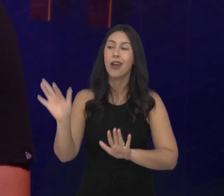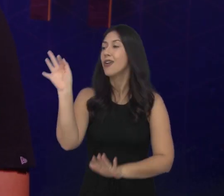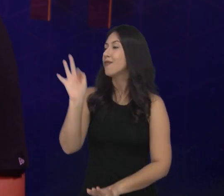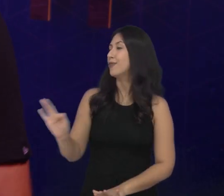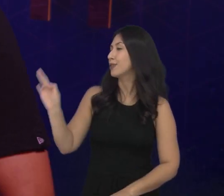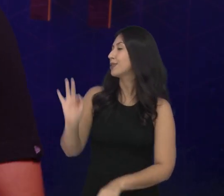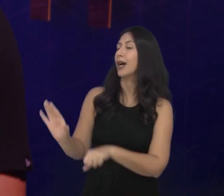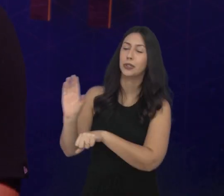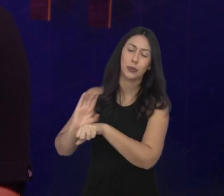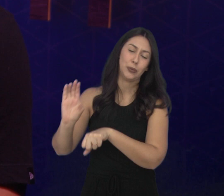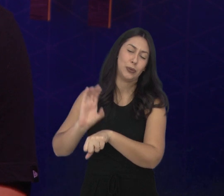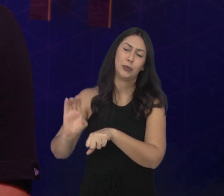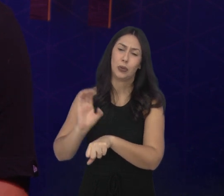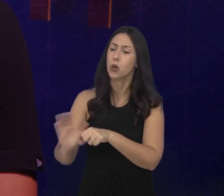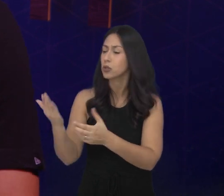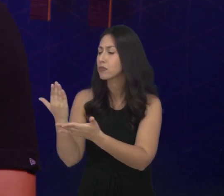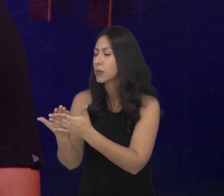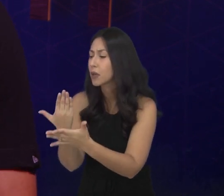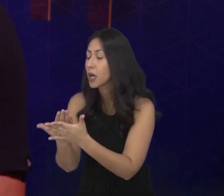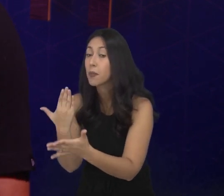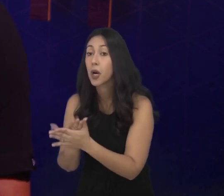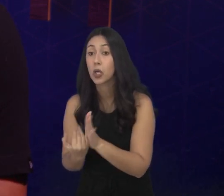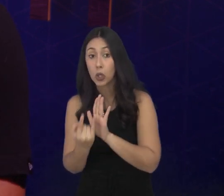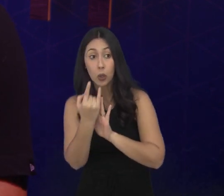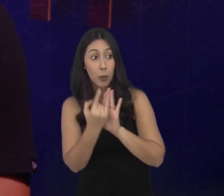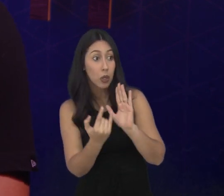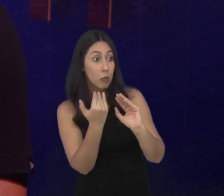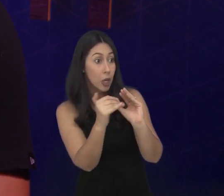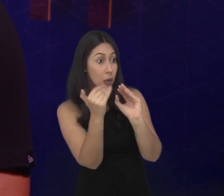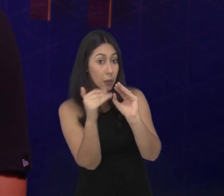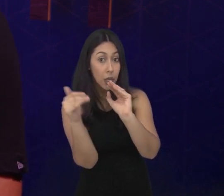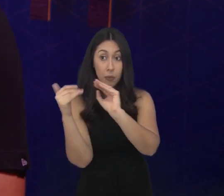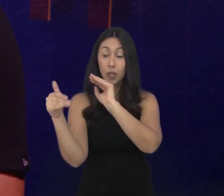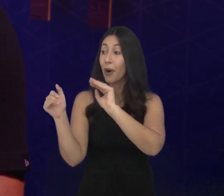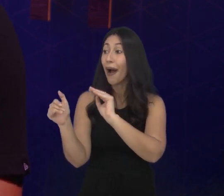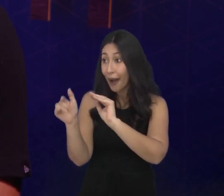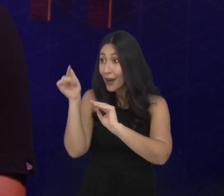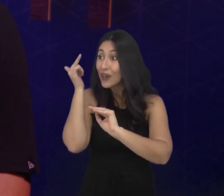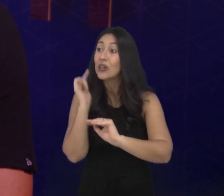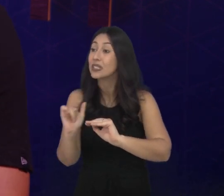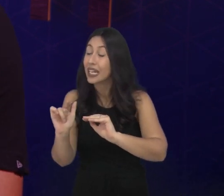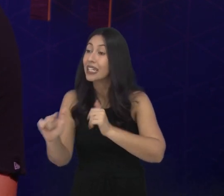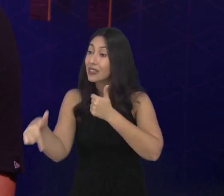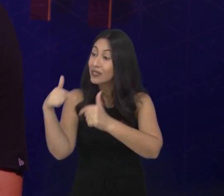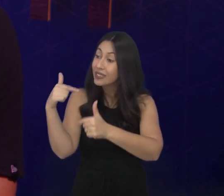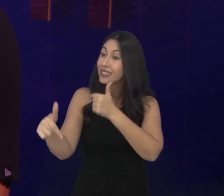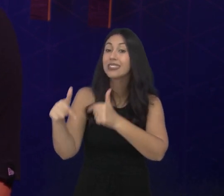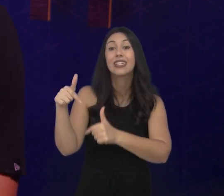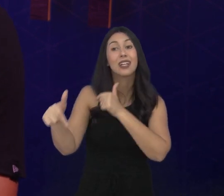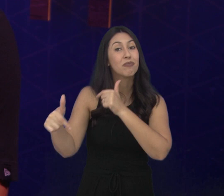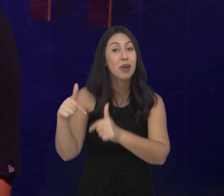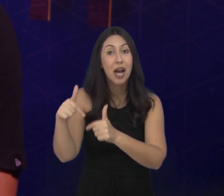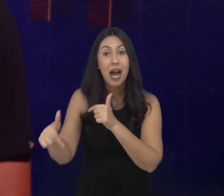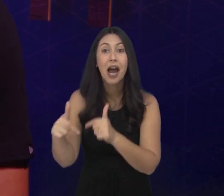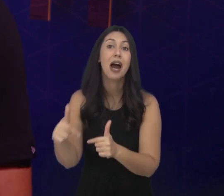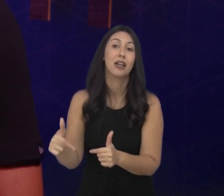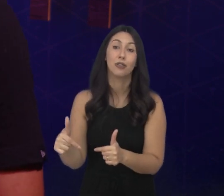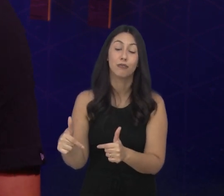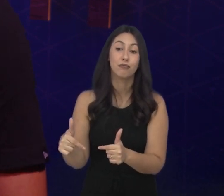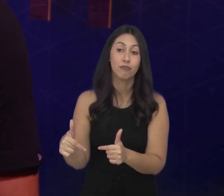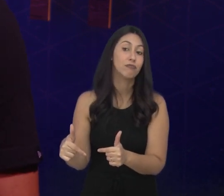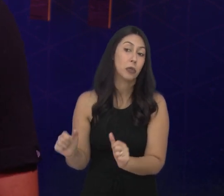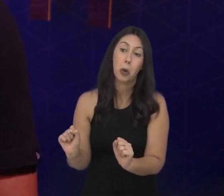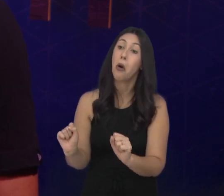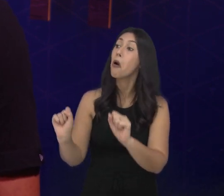uma faculdade, faz um curso, sei lá, distribui um monte de currículo, entra em algum lugar, né, procura algum emprego que te